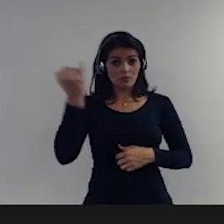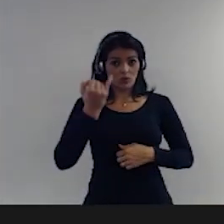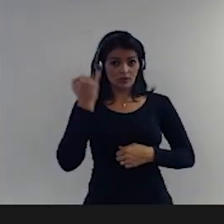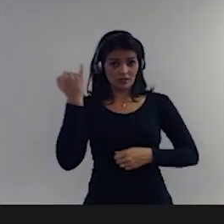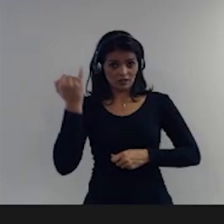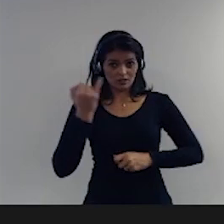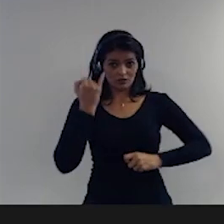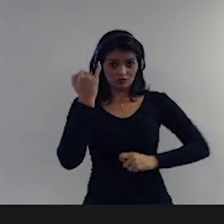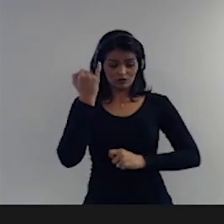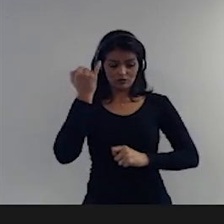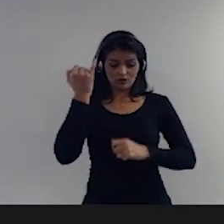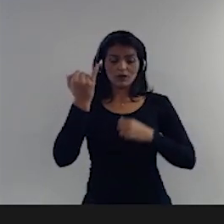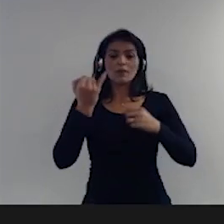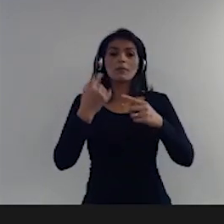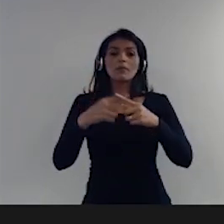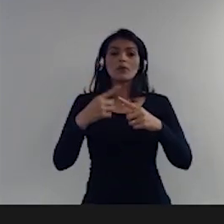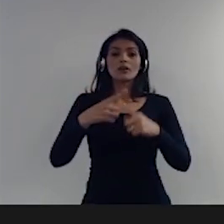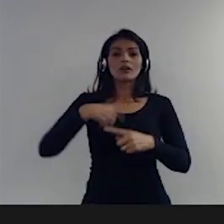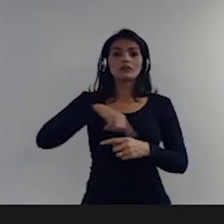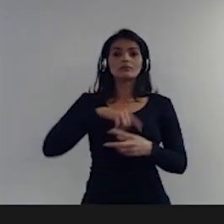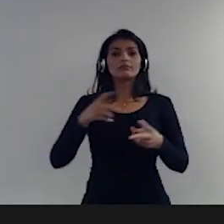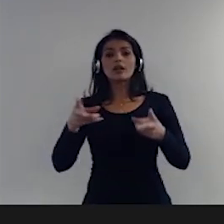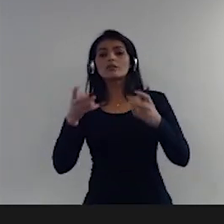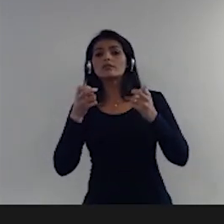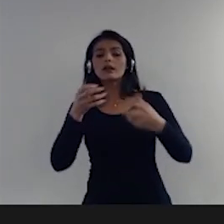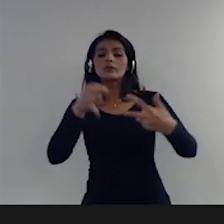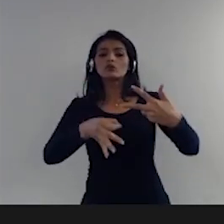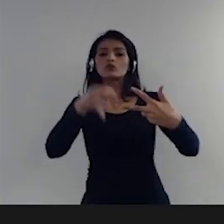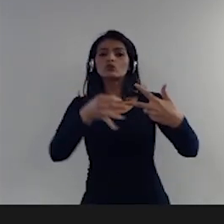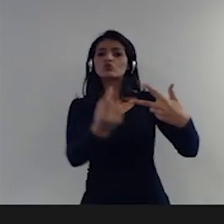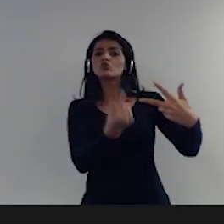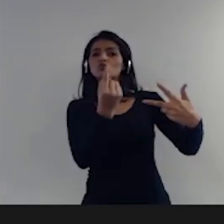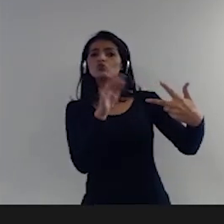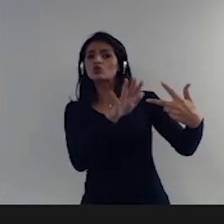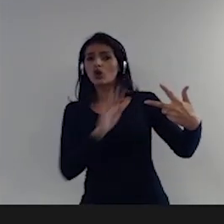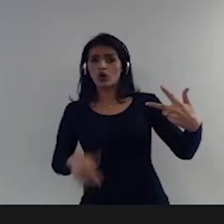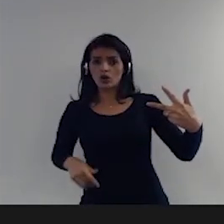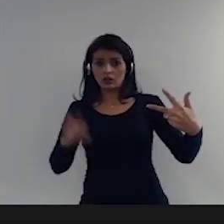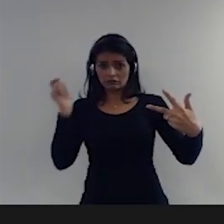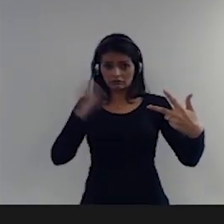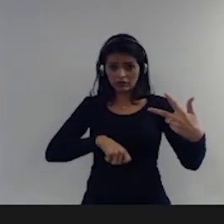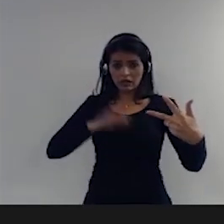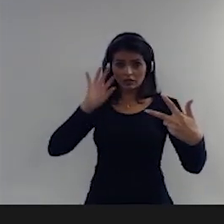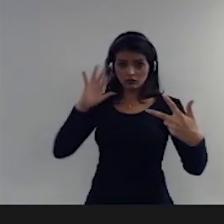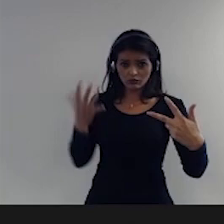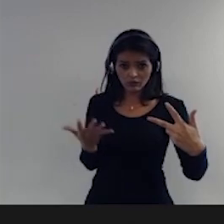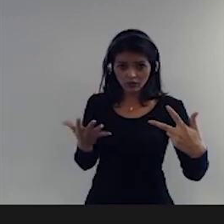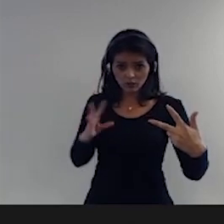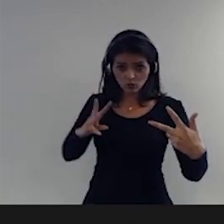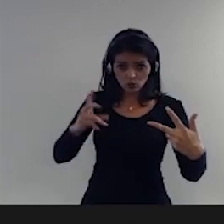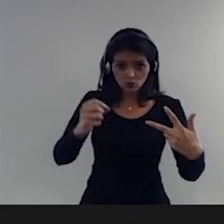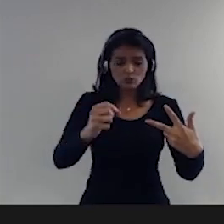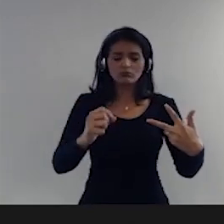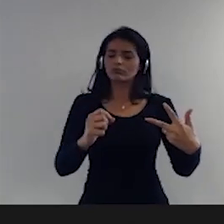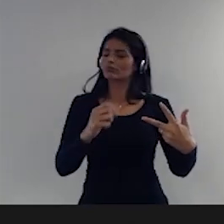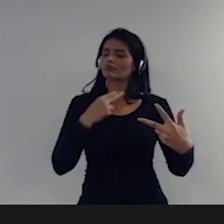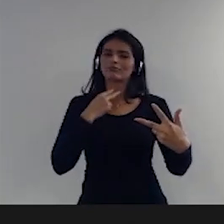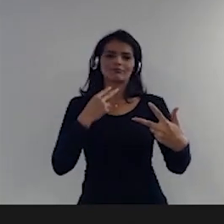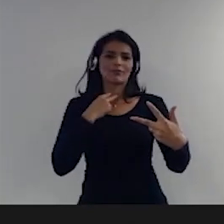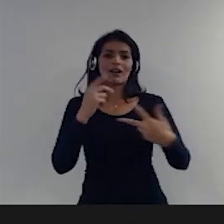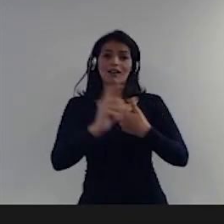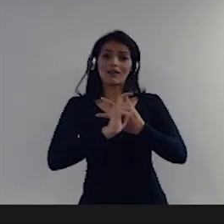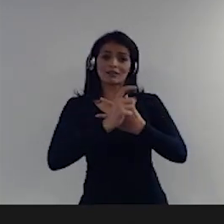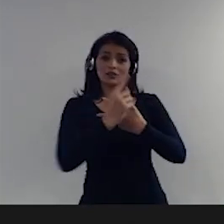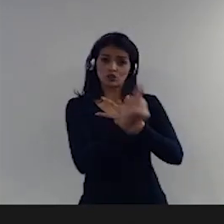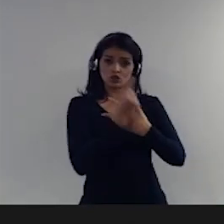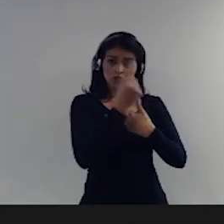importante, porque a gente observa que o judiciário sozinho não é capaz de fazer absolutamente nada, assim como o executivo sozinho